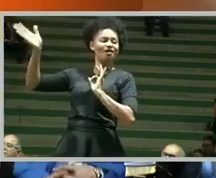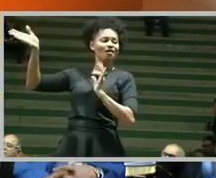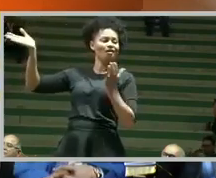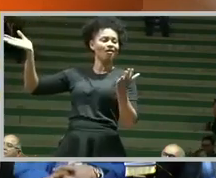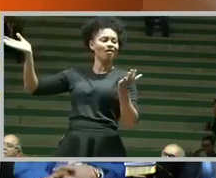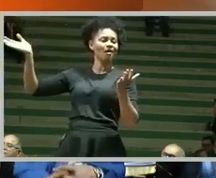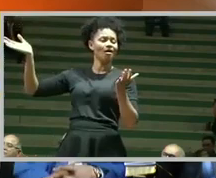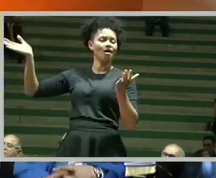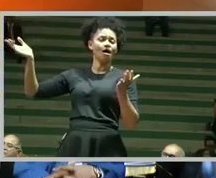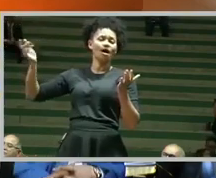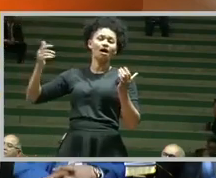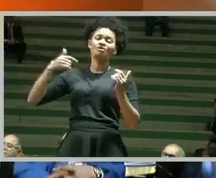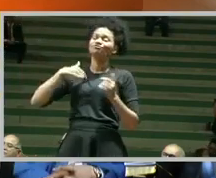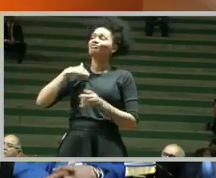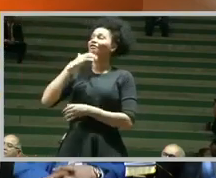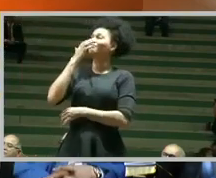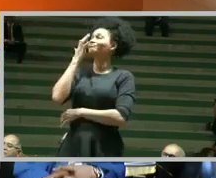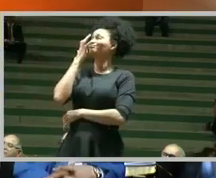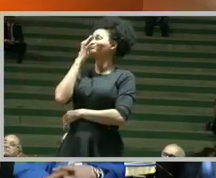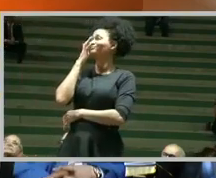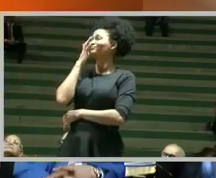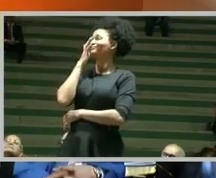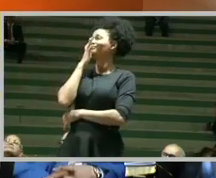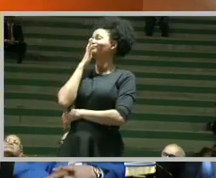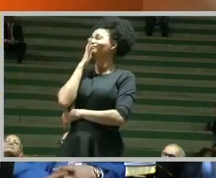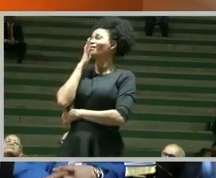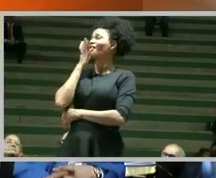ser admirar.